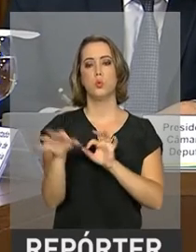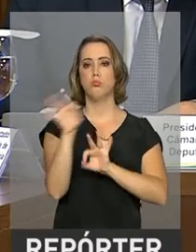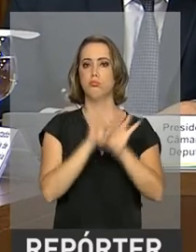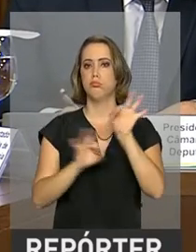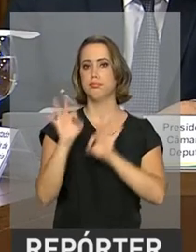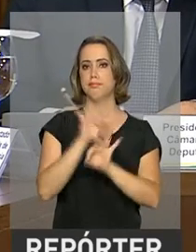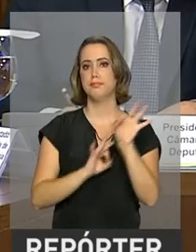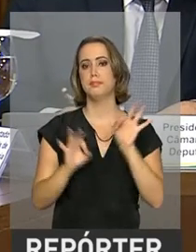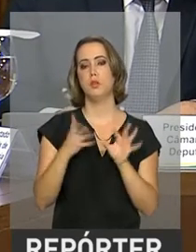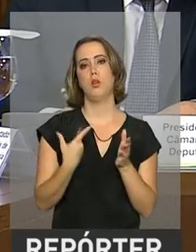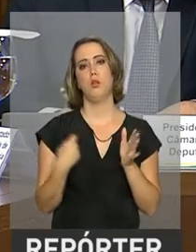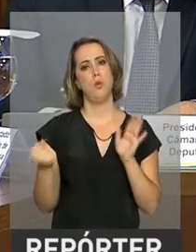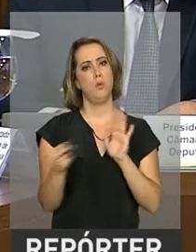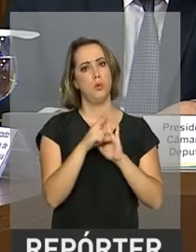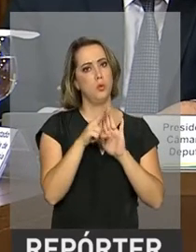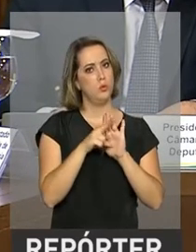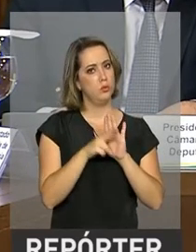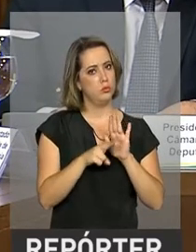um lado